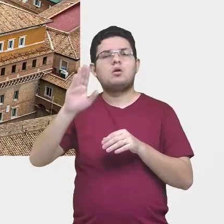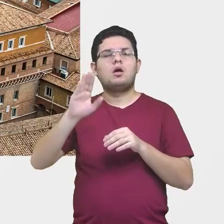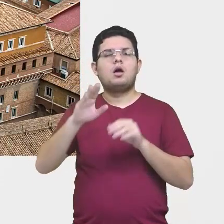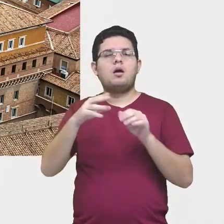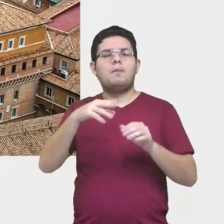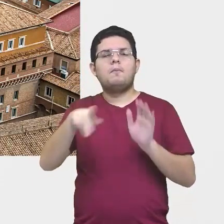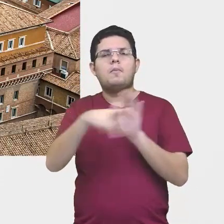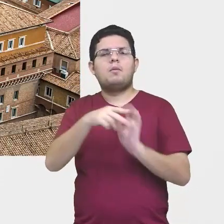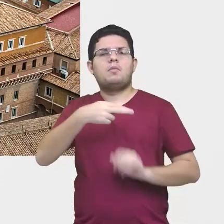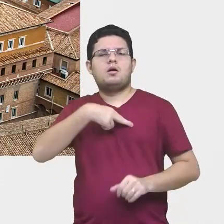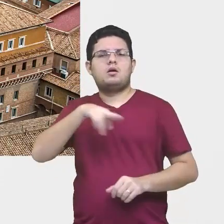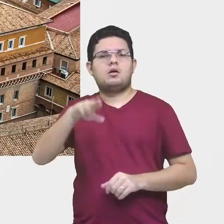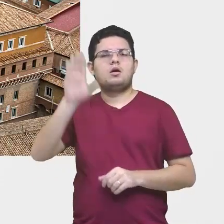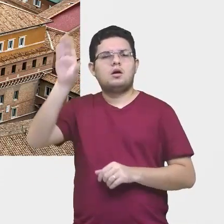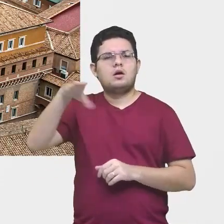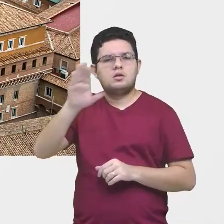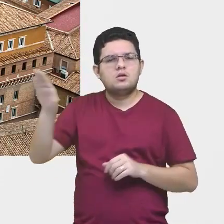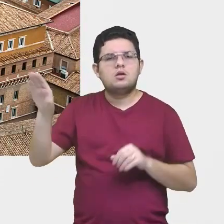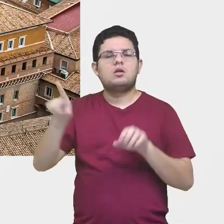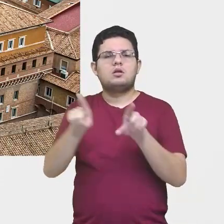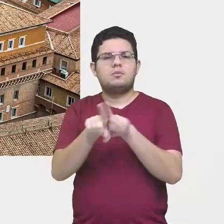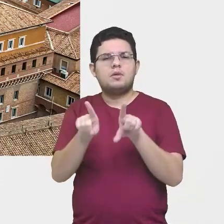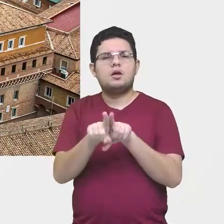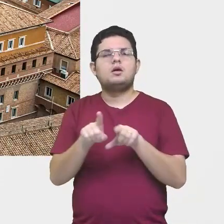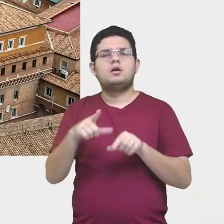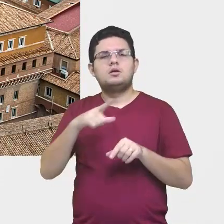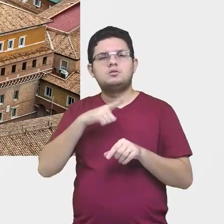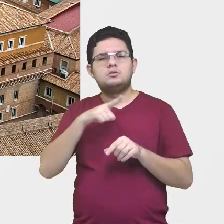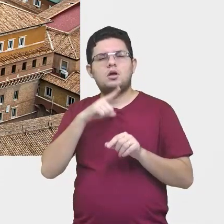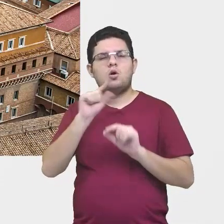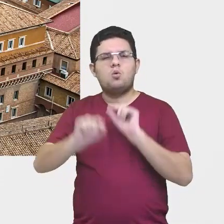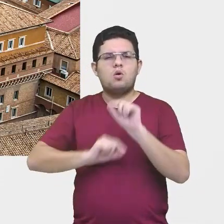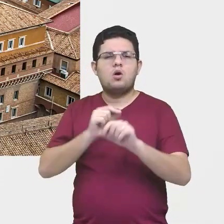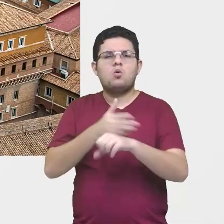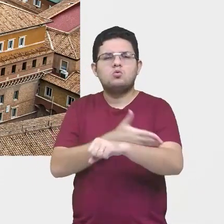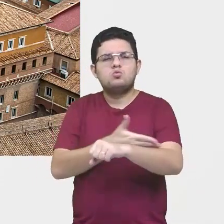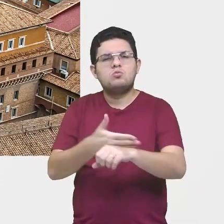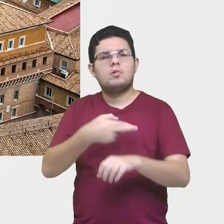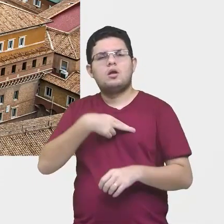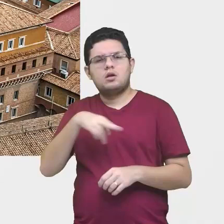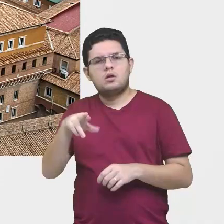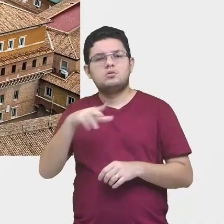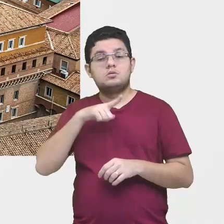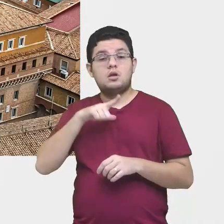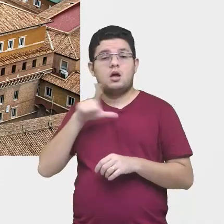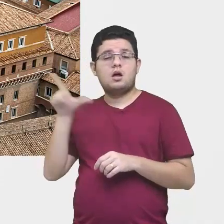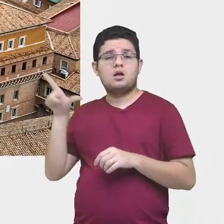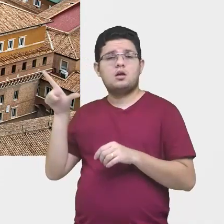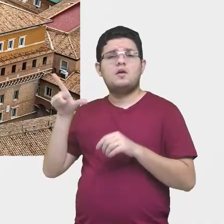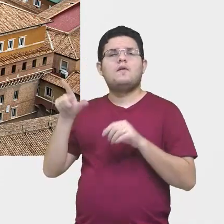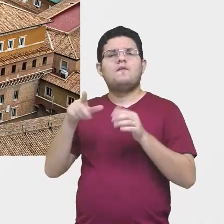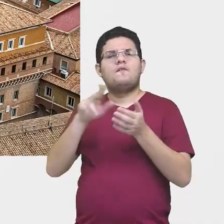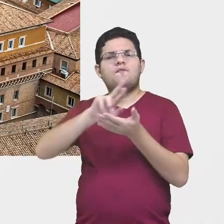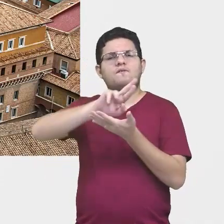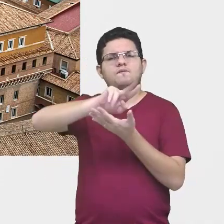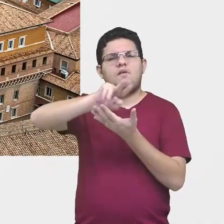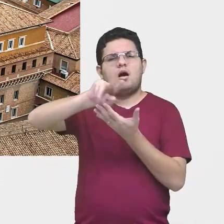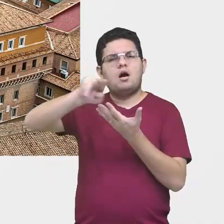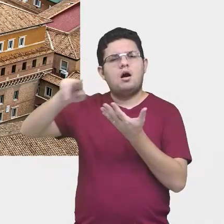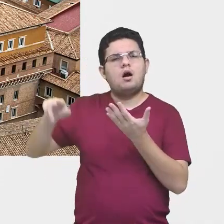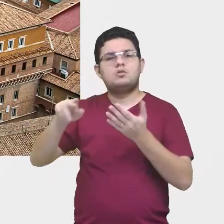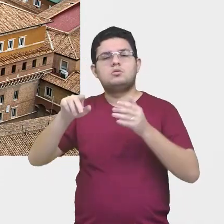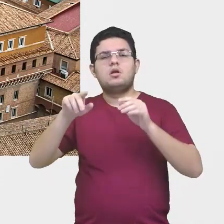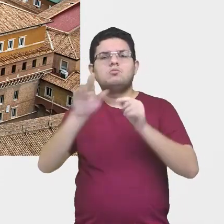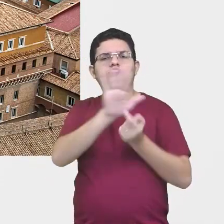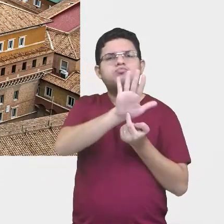tem afinidade aí com a questão religiosa. Existem várias obras, né, muito famoso também. E normalmente é